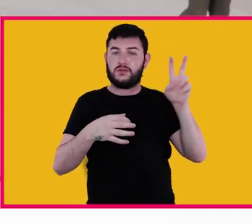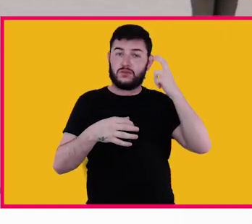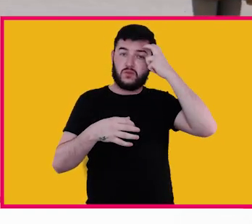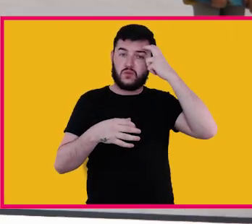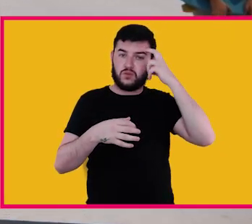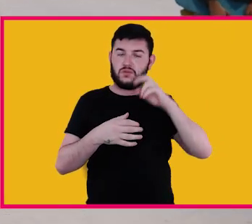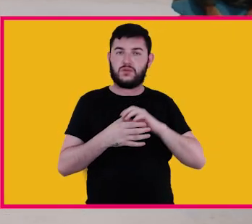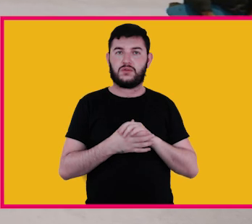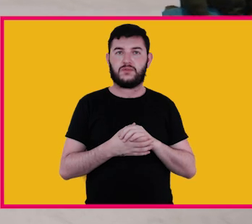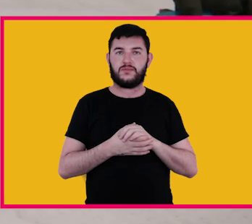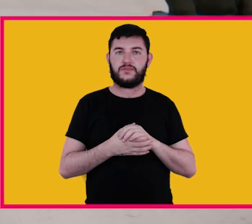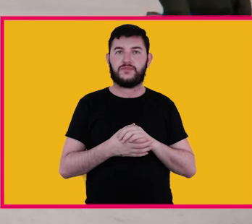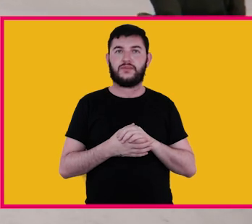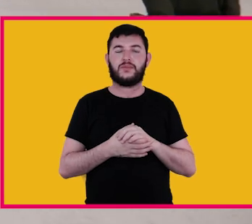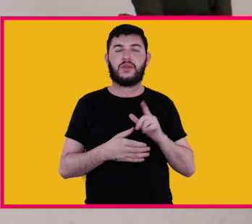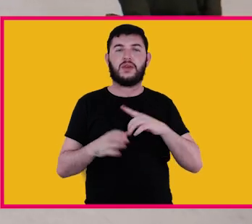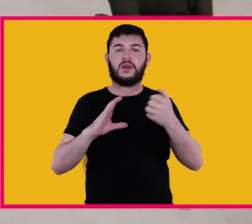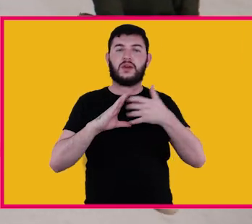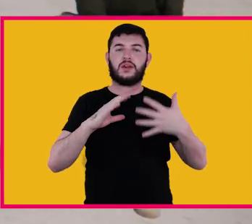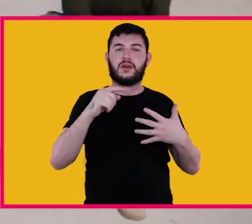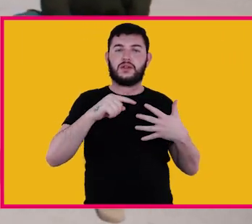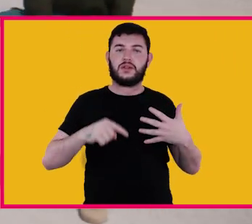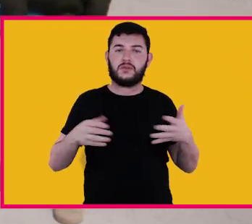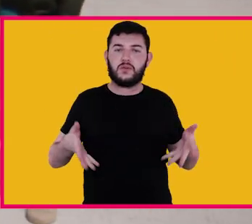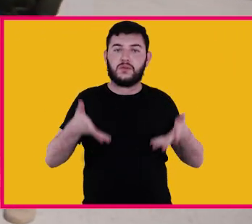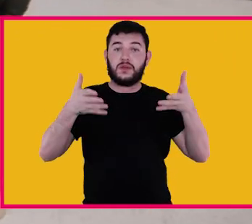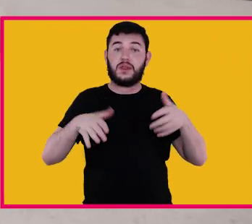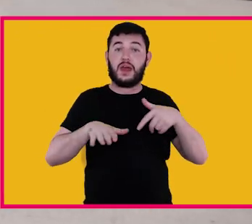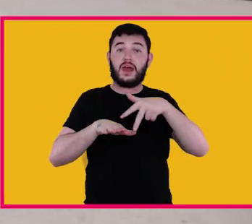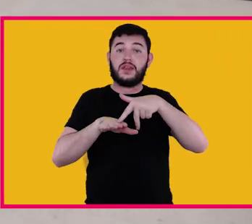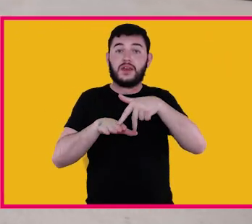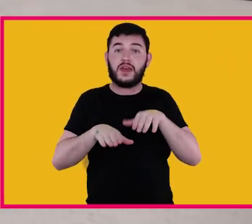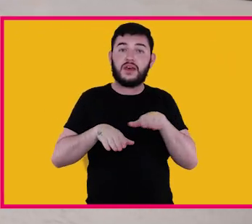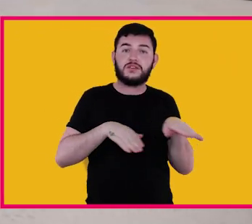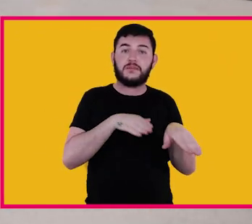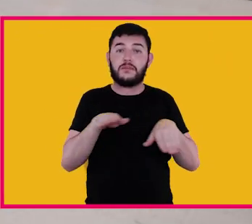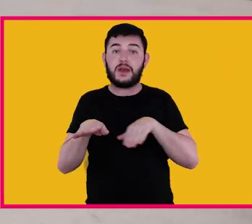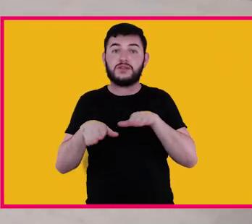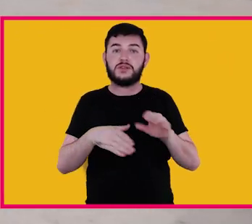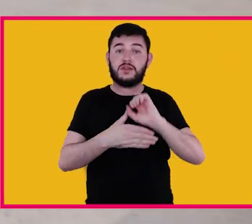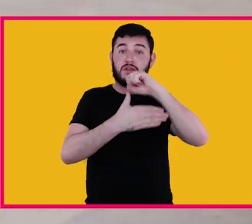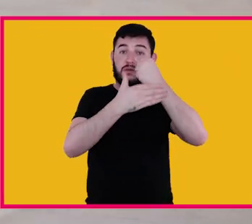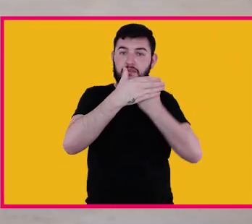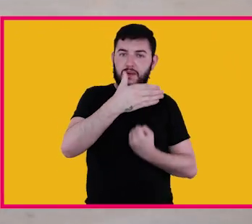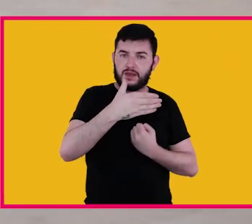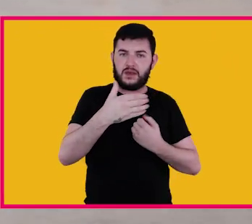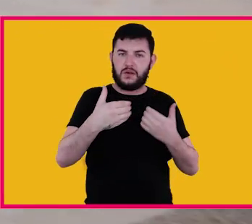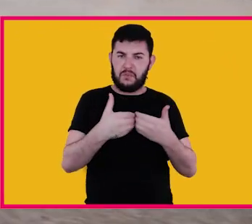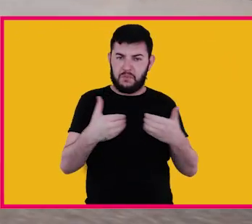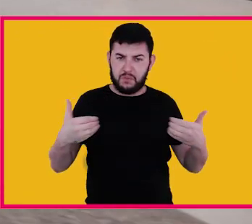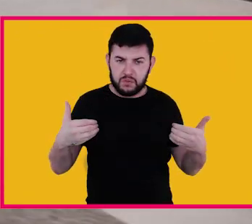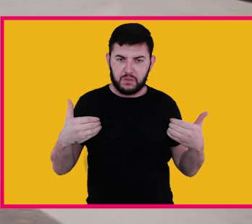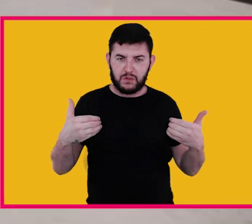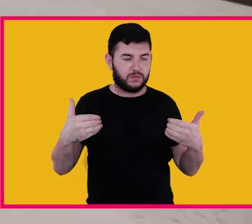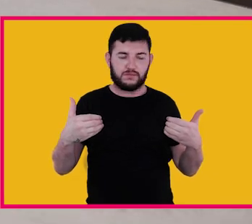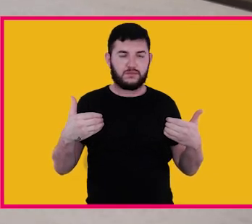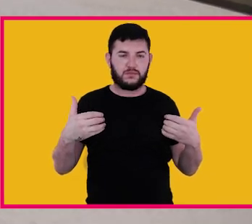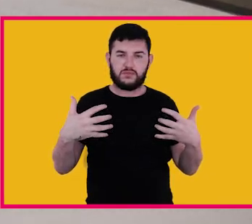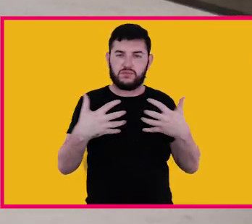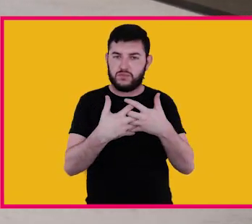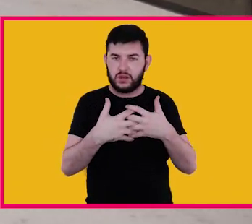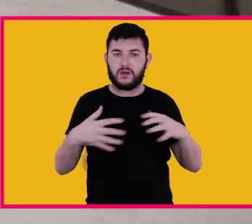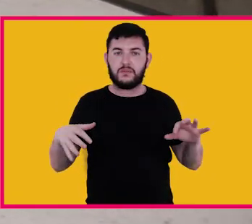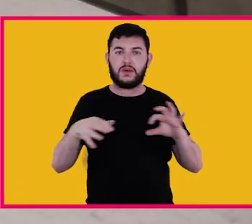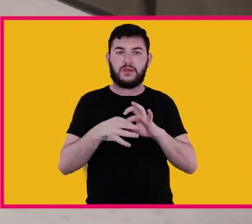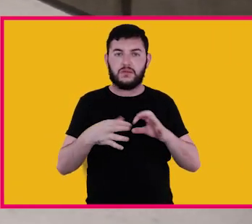culturais. Eles são elementos que propiciam a prática de skate, patins, cesta de basquete, mas não de forma segregada, mas sim como elementos que também